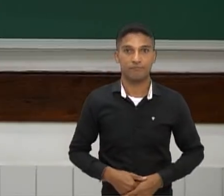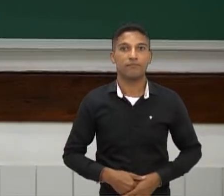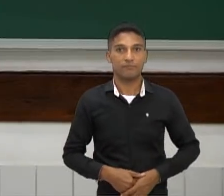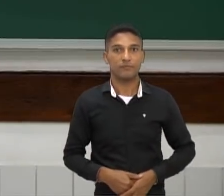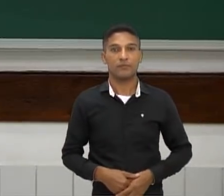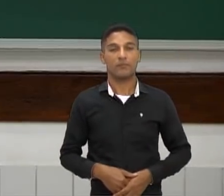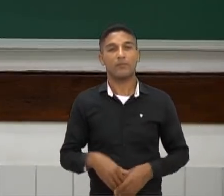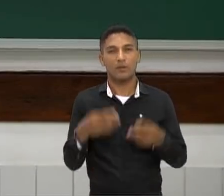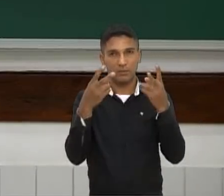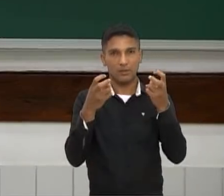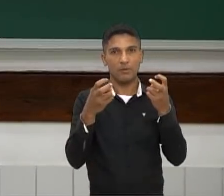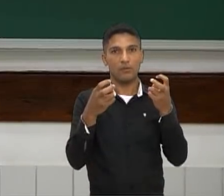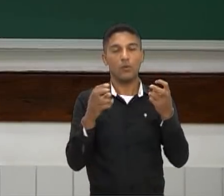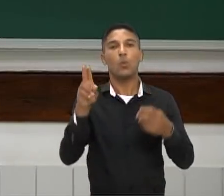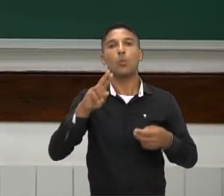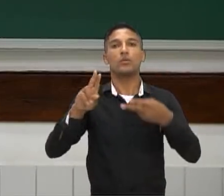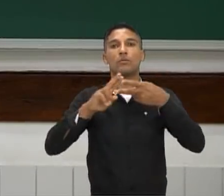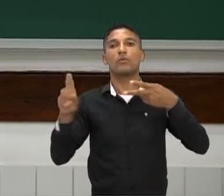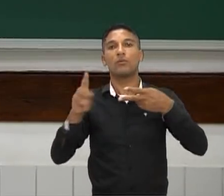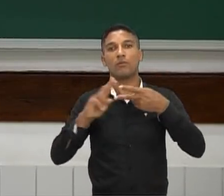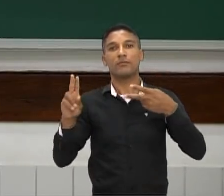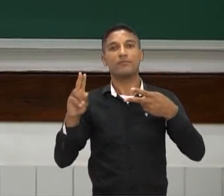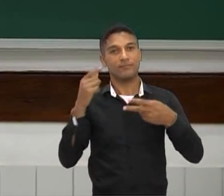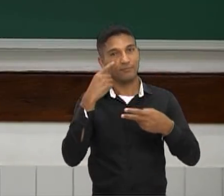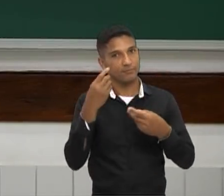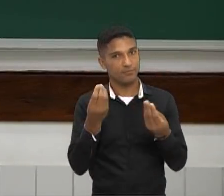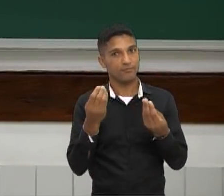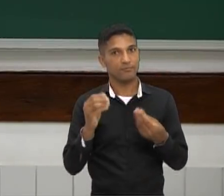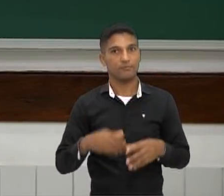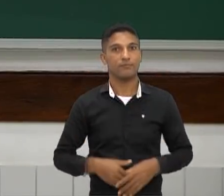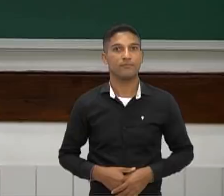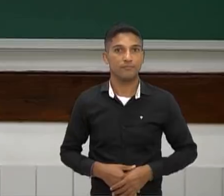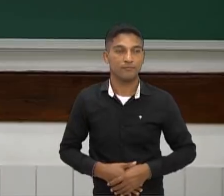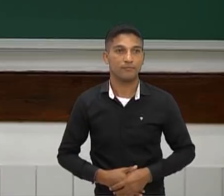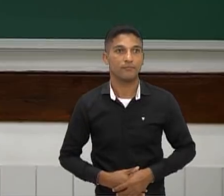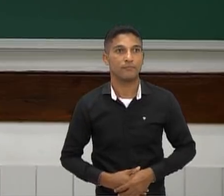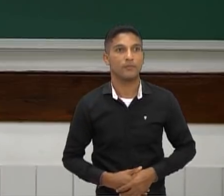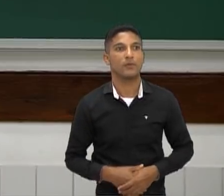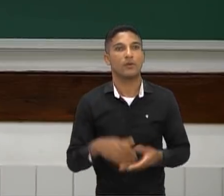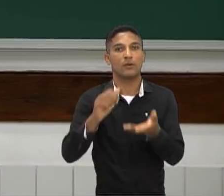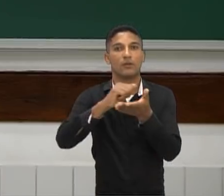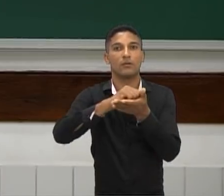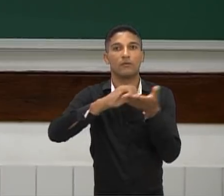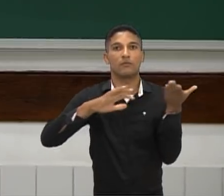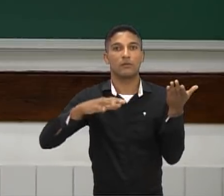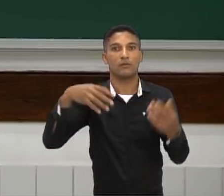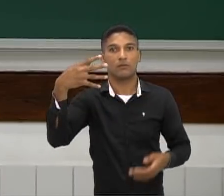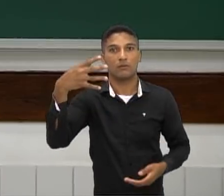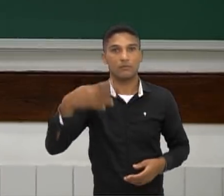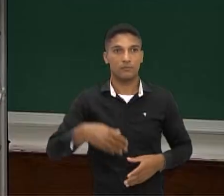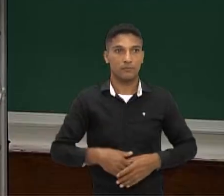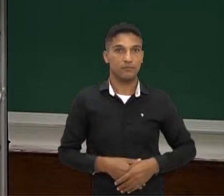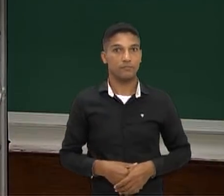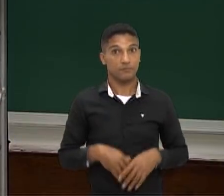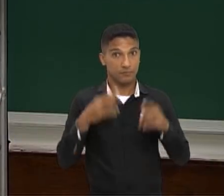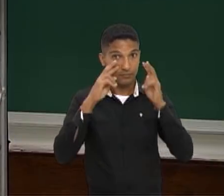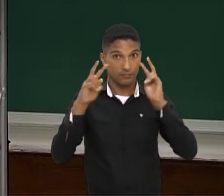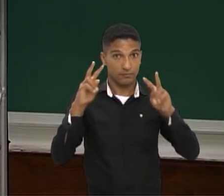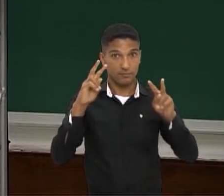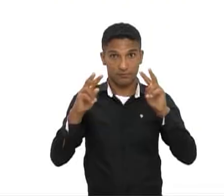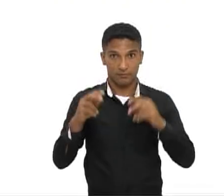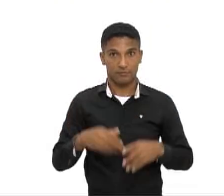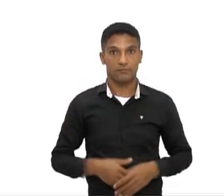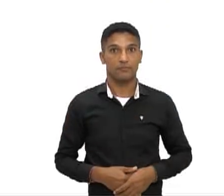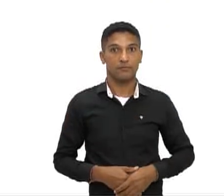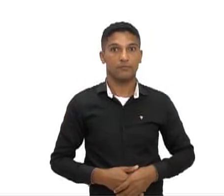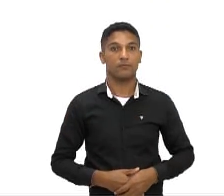vocês compreenderem aí o uso desses pronomes. Vamos para o exercício 4? Então, no exercício 4, leiam aqui comigo o